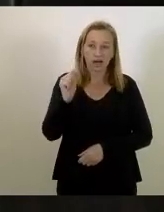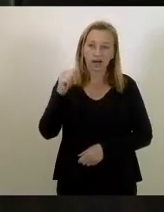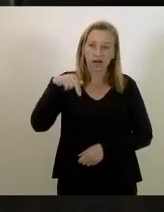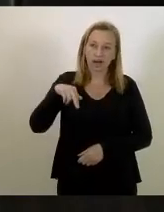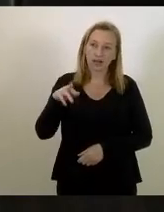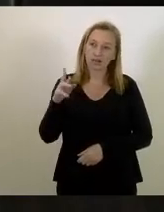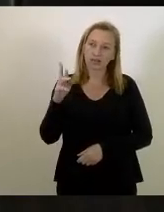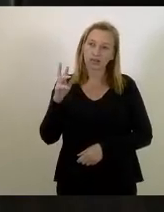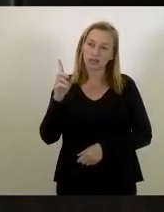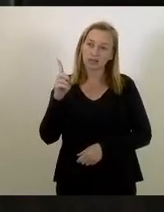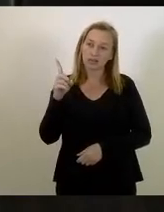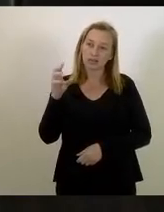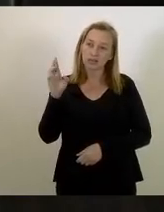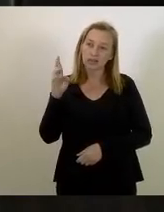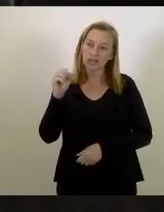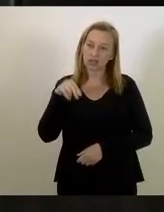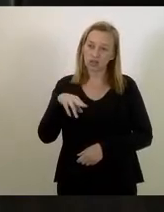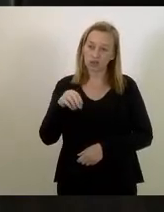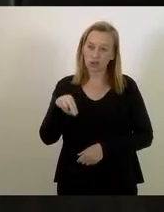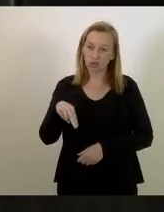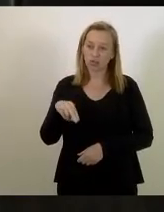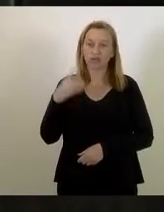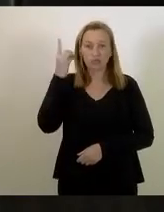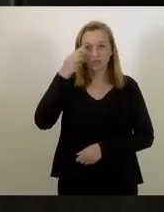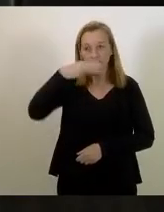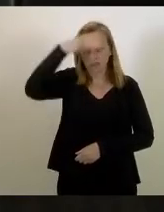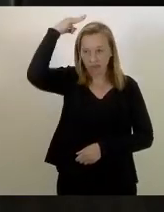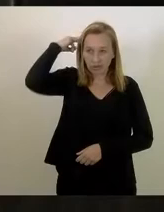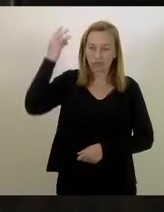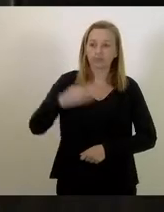deputado Márcio Pacheco